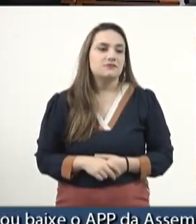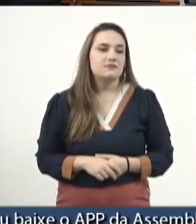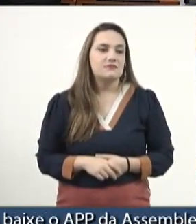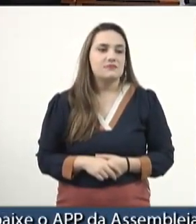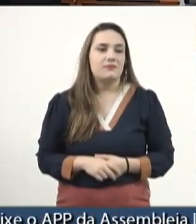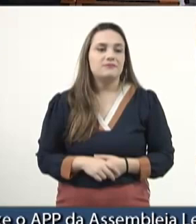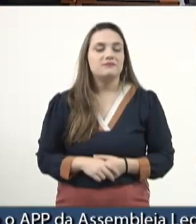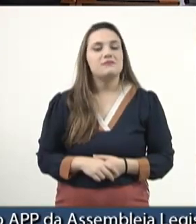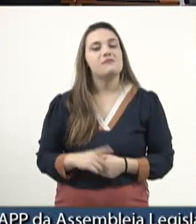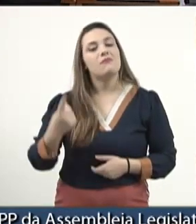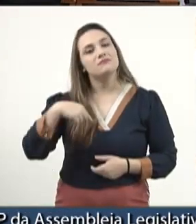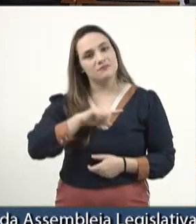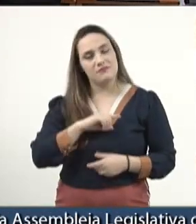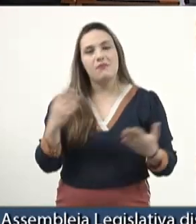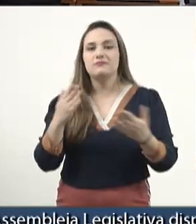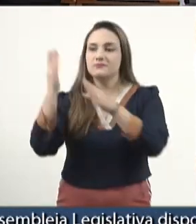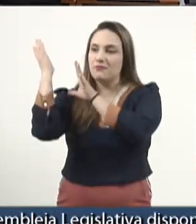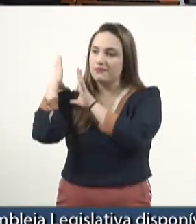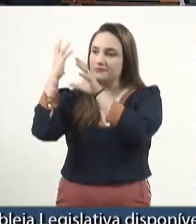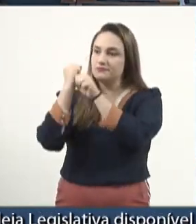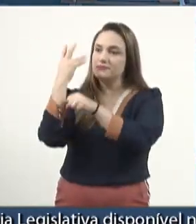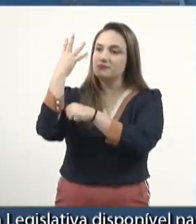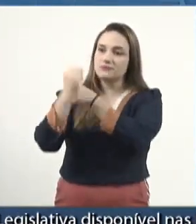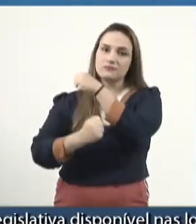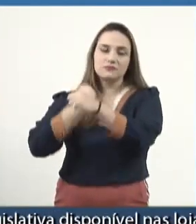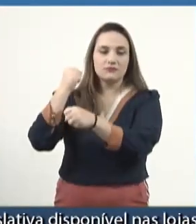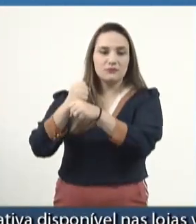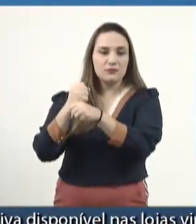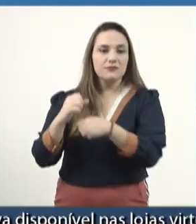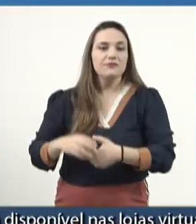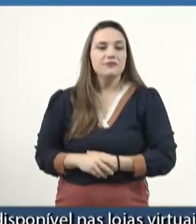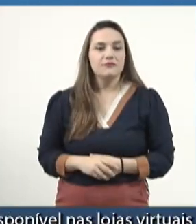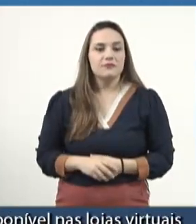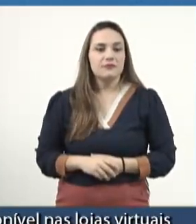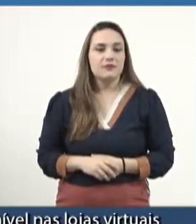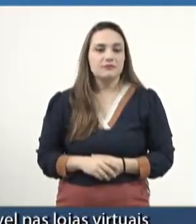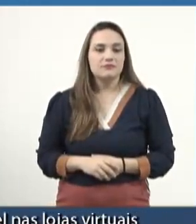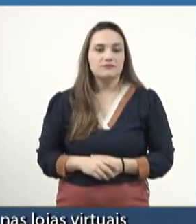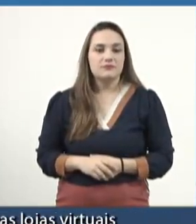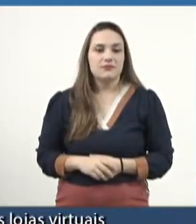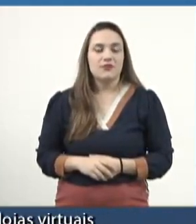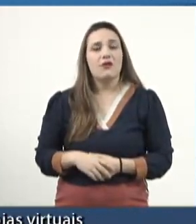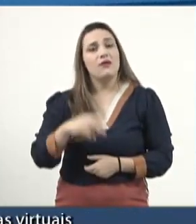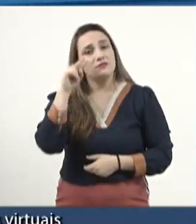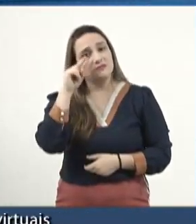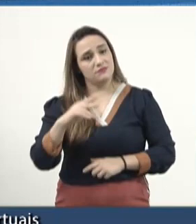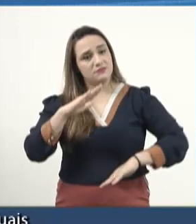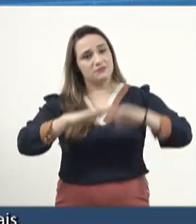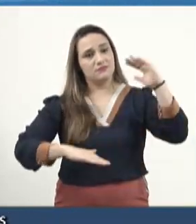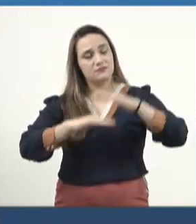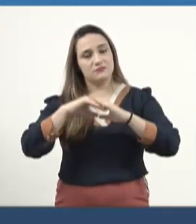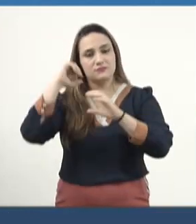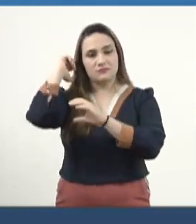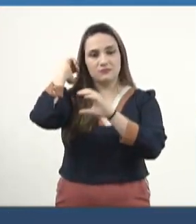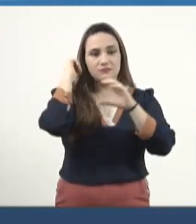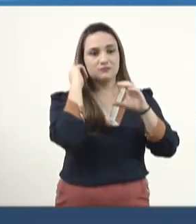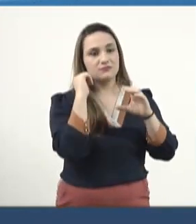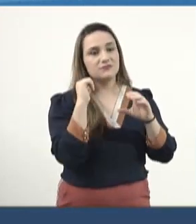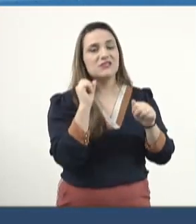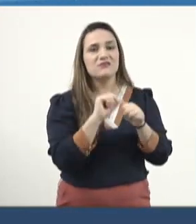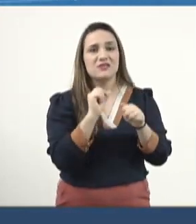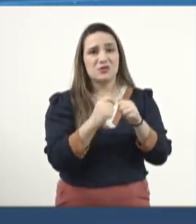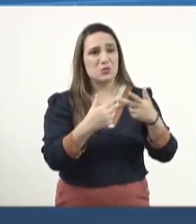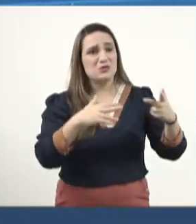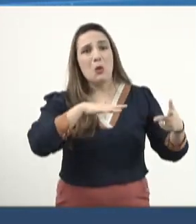nós passamos os últimos 4 anos vendo a imprensa pintar o